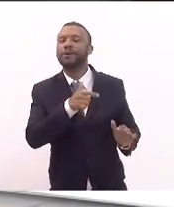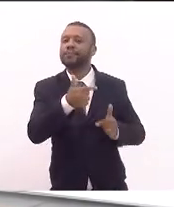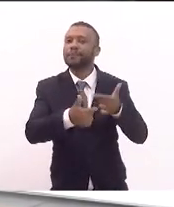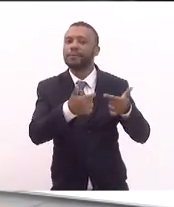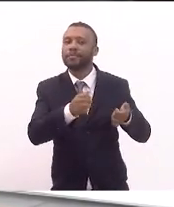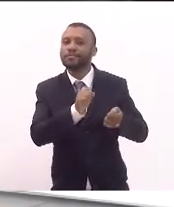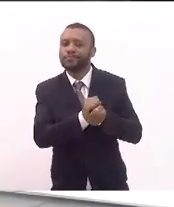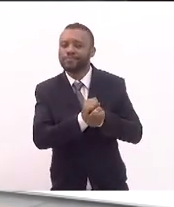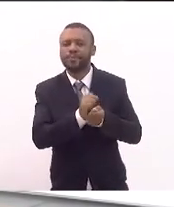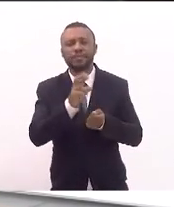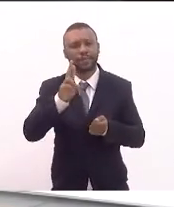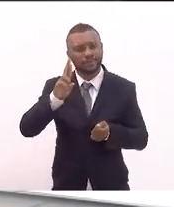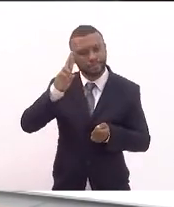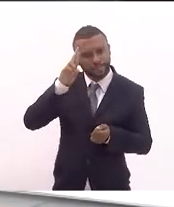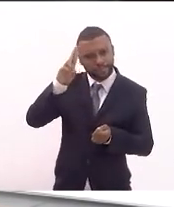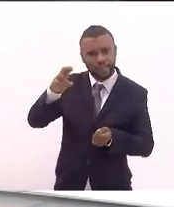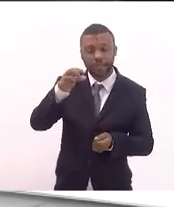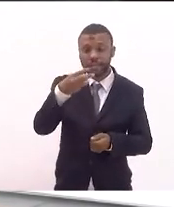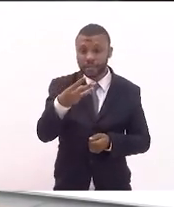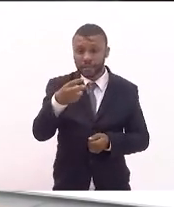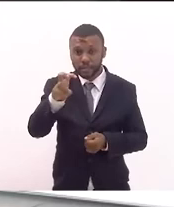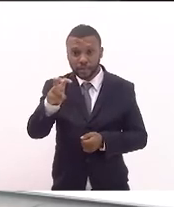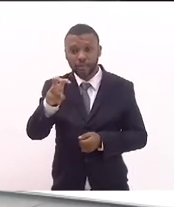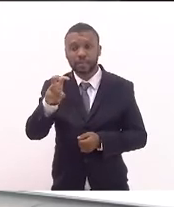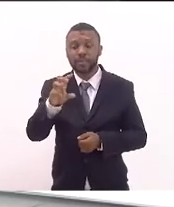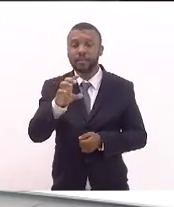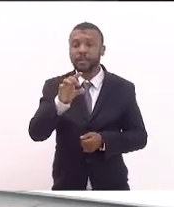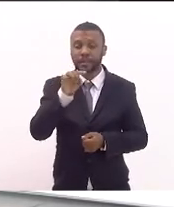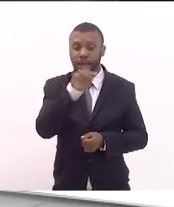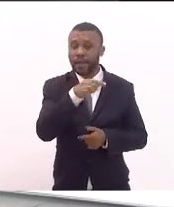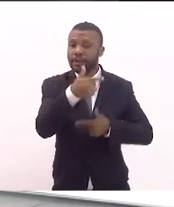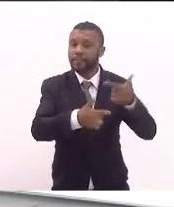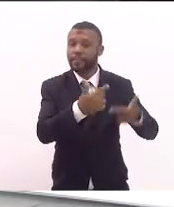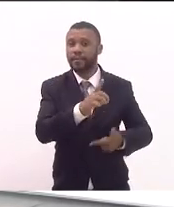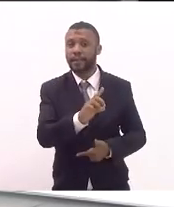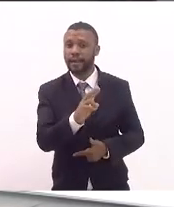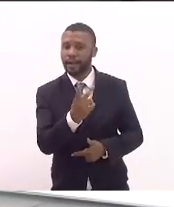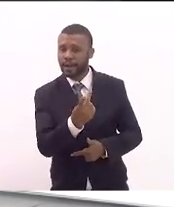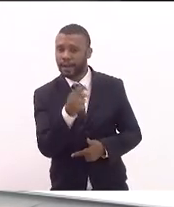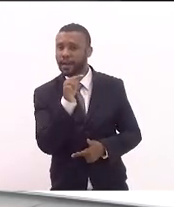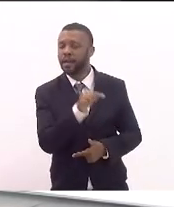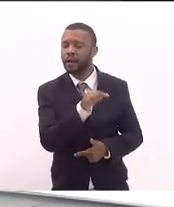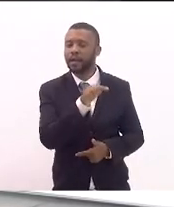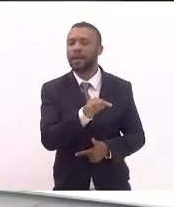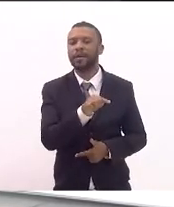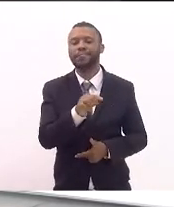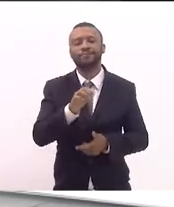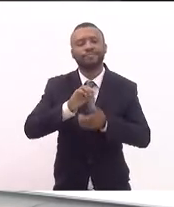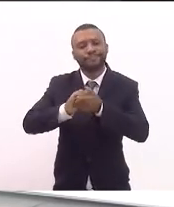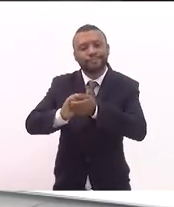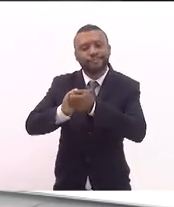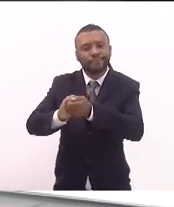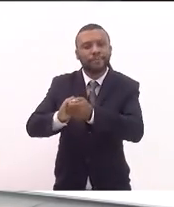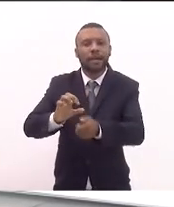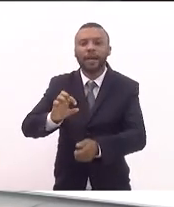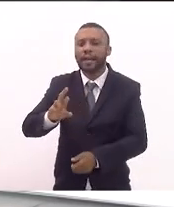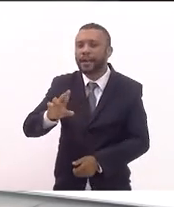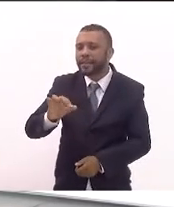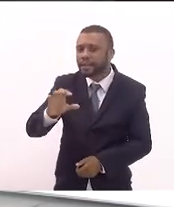comandei o 35º, ela na DH, saudar a Érica também, que está aqui compondo a mesa com a gente, demais autoridades